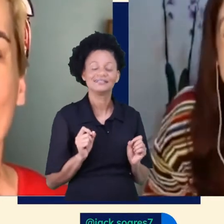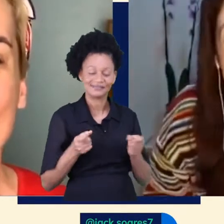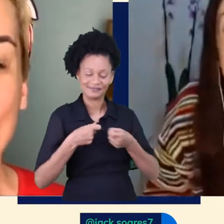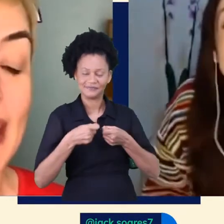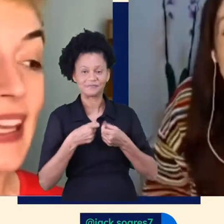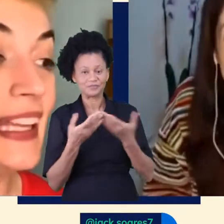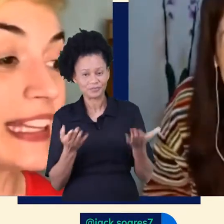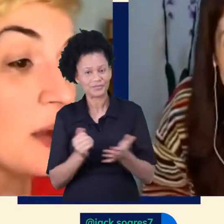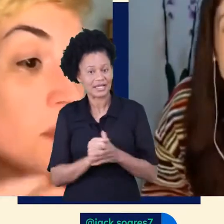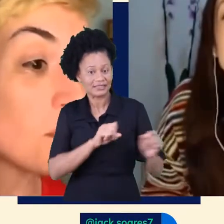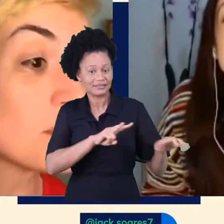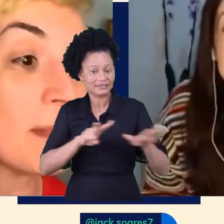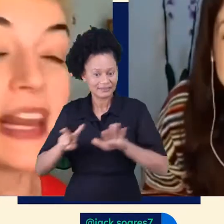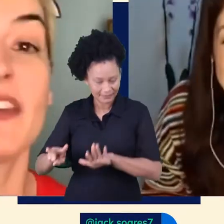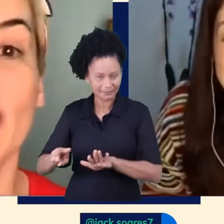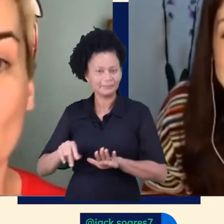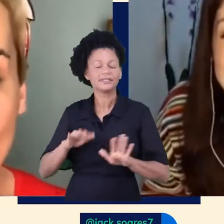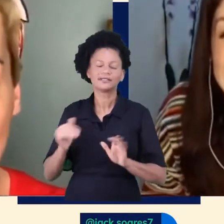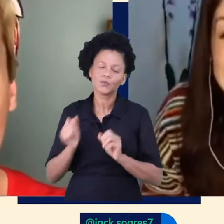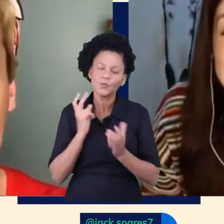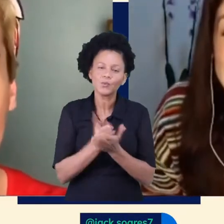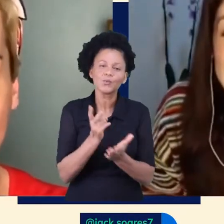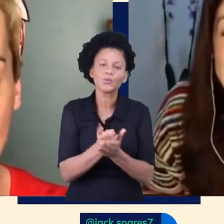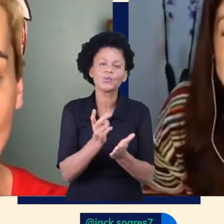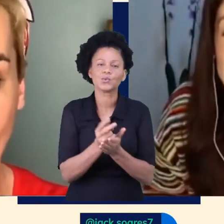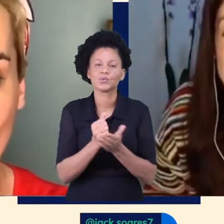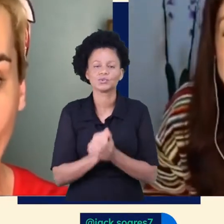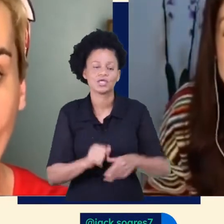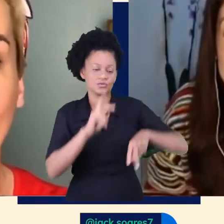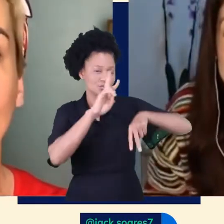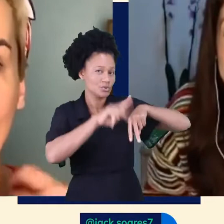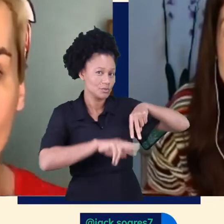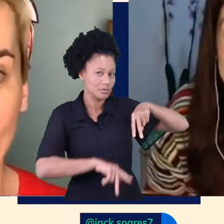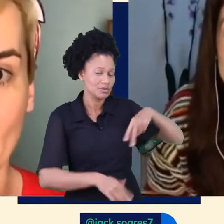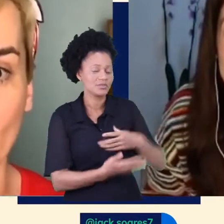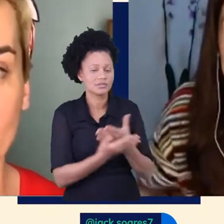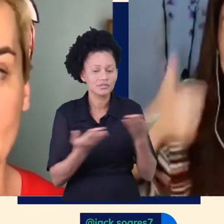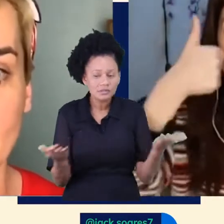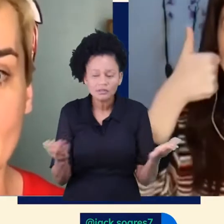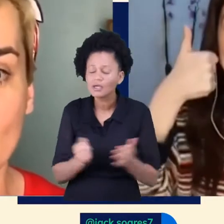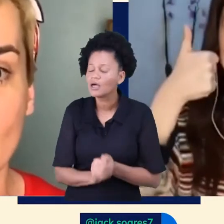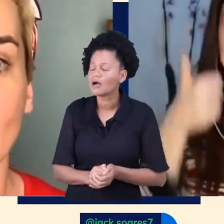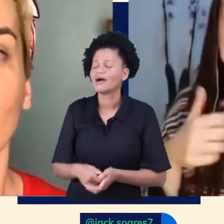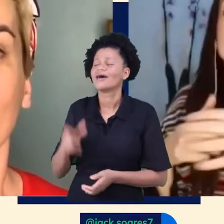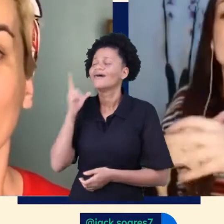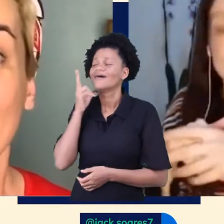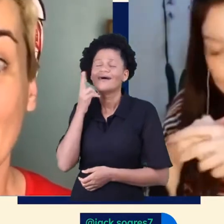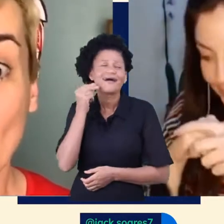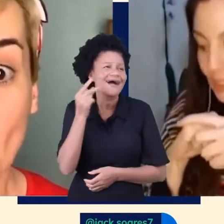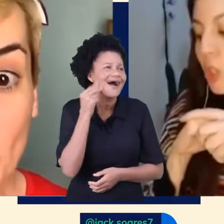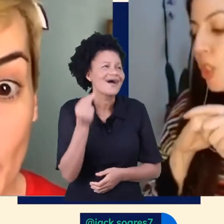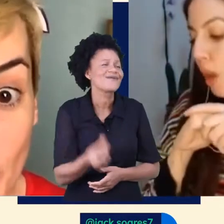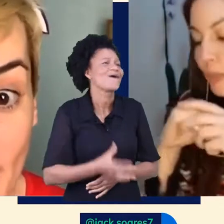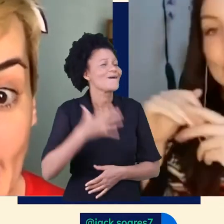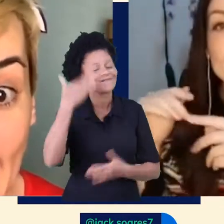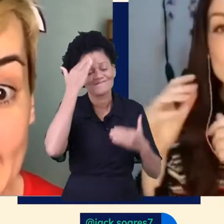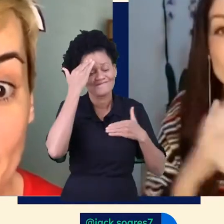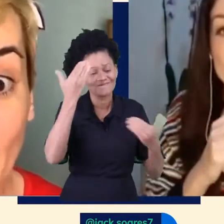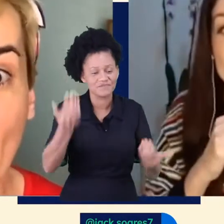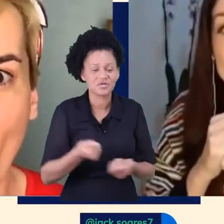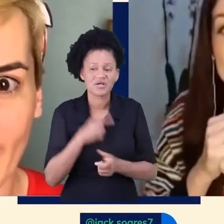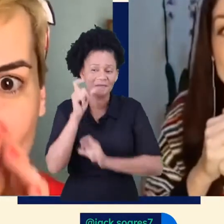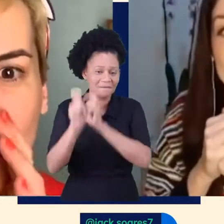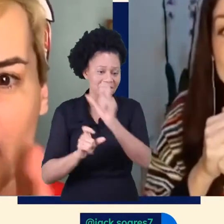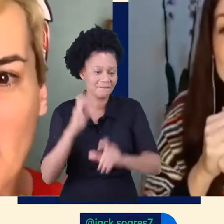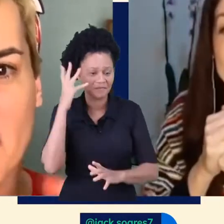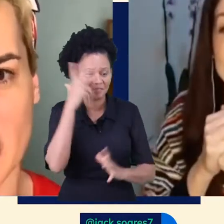sexual. Né? Então, semana que vem continuamos o papo sobre gênero. Quem tiver perguntas, mande. E, Carol, muito